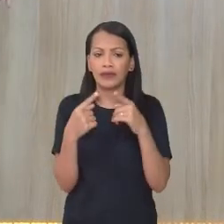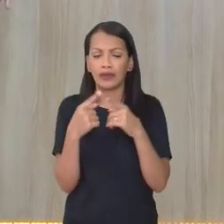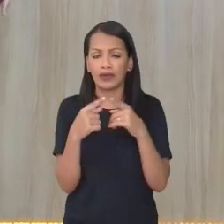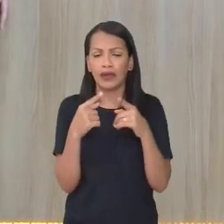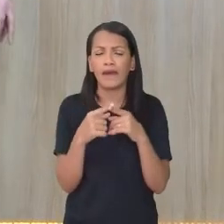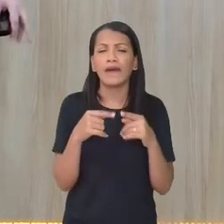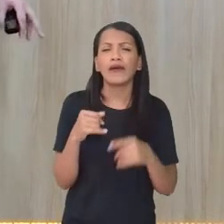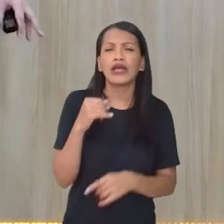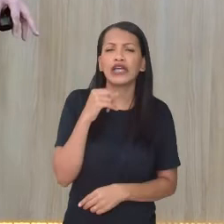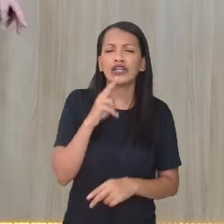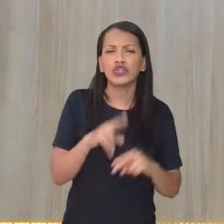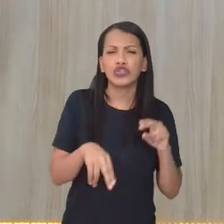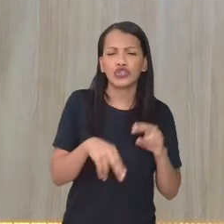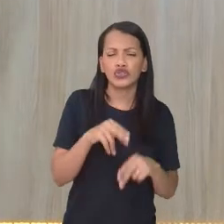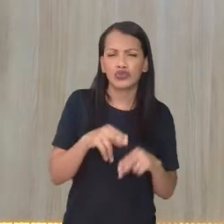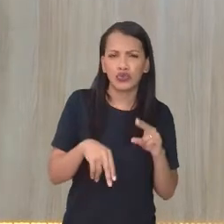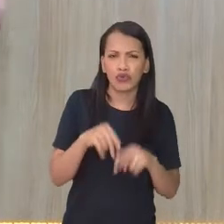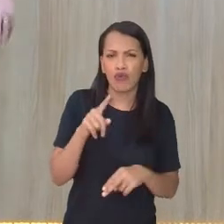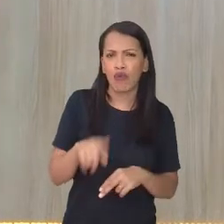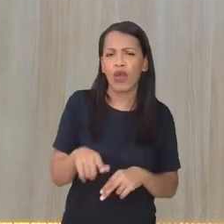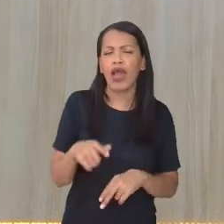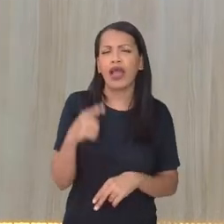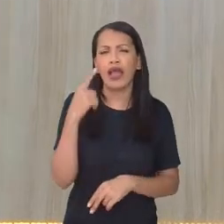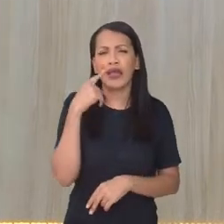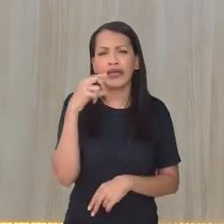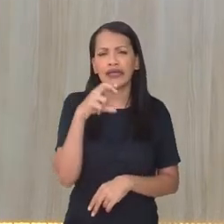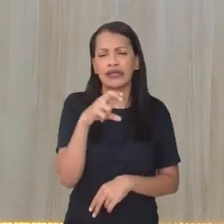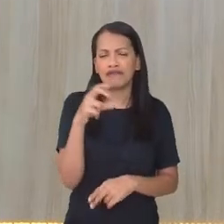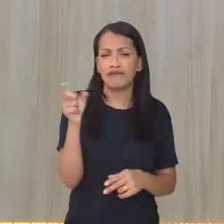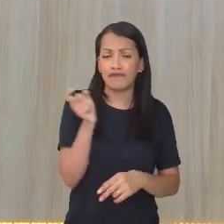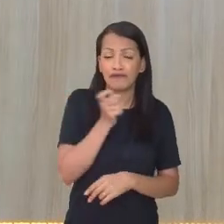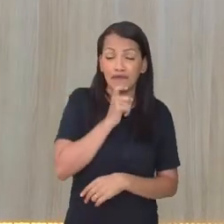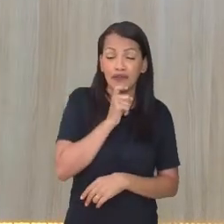50 graus e não sei o quê. Mas vamos voltar para cá, para o polígono.